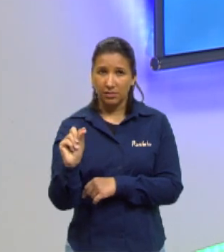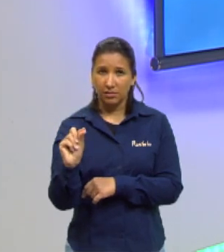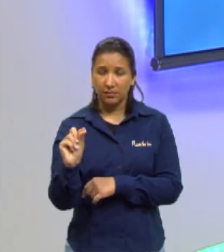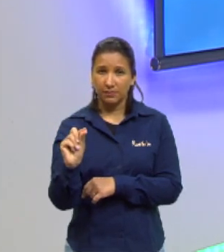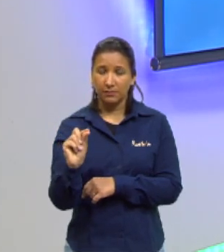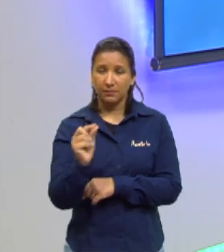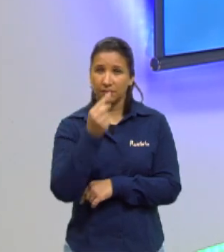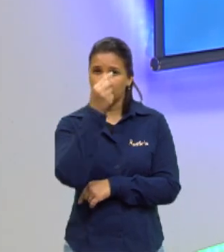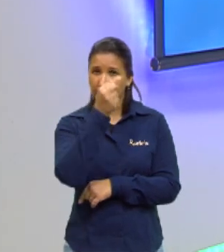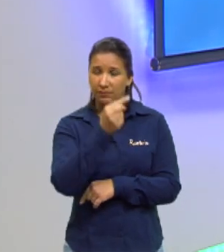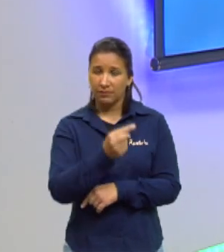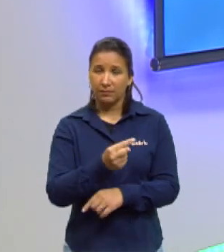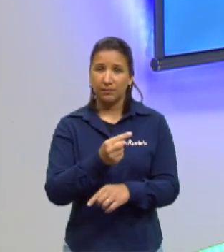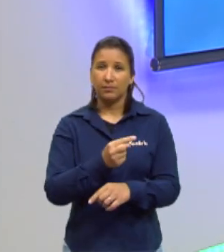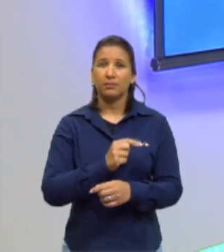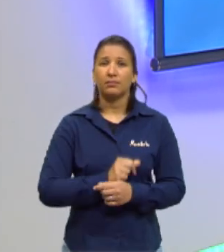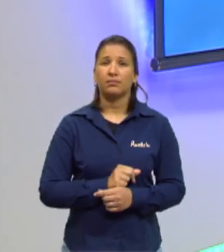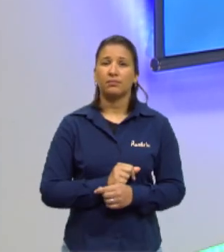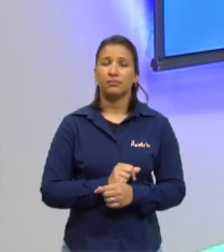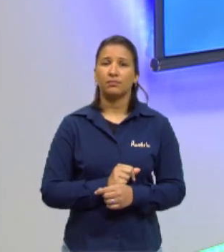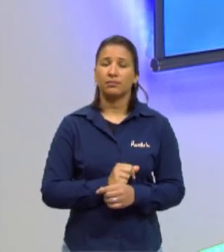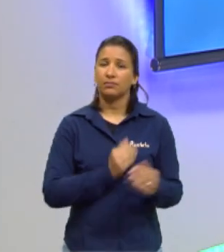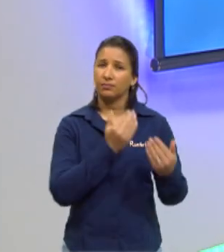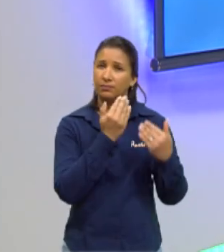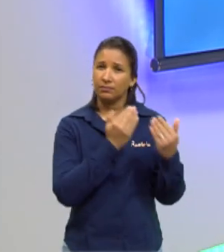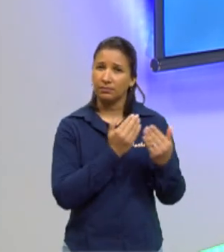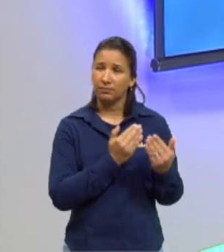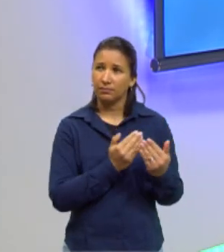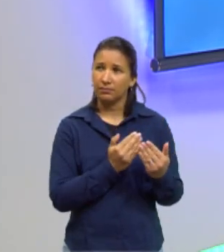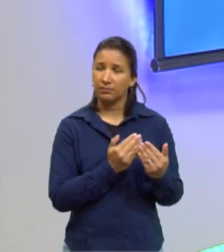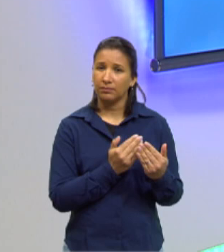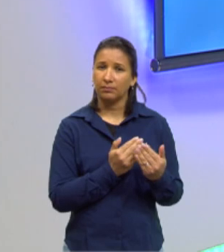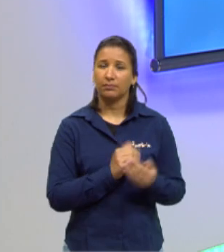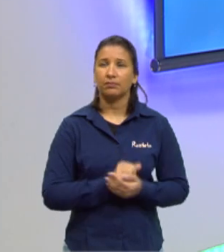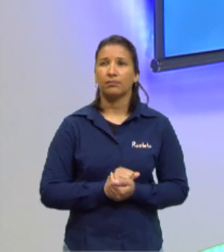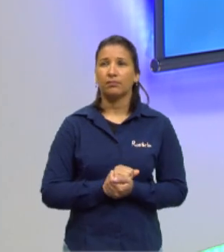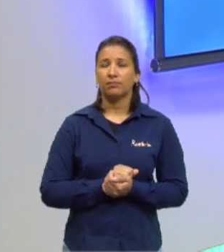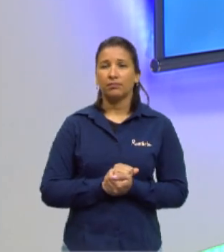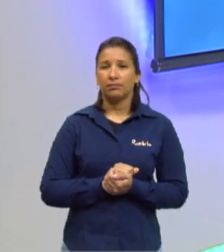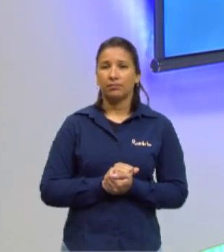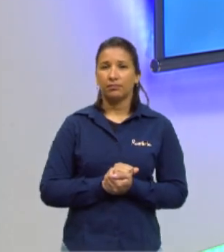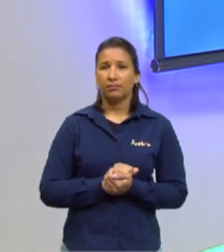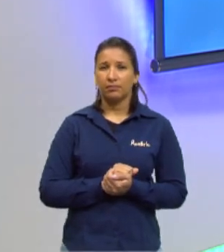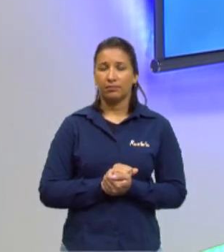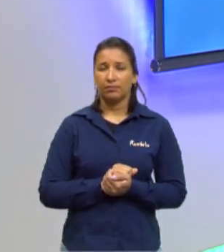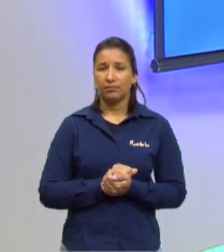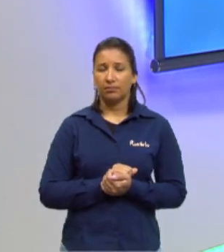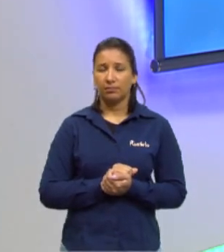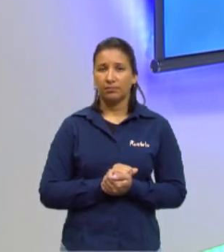ali encontrar onde vai estar localizada.